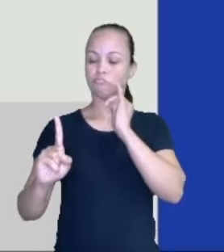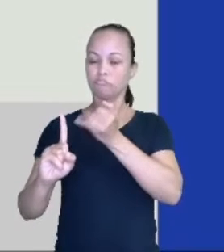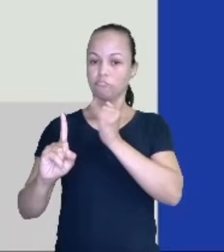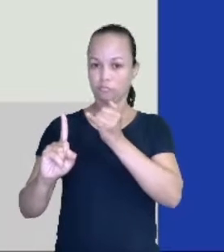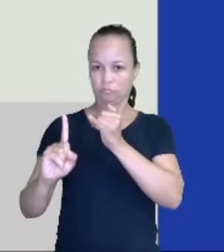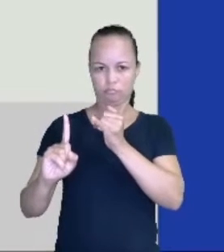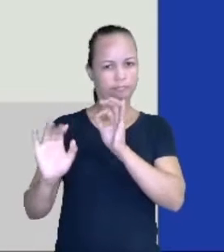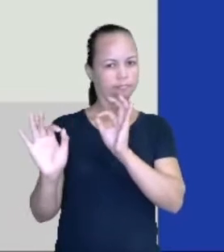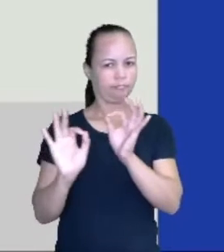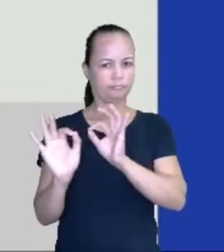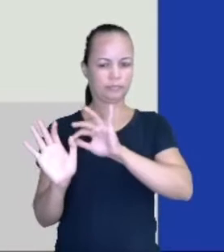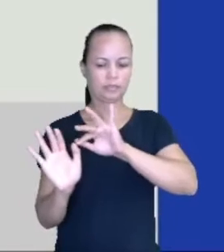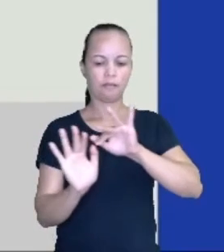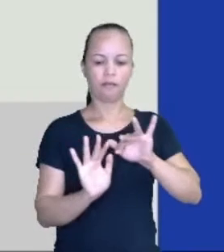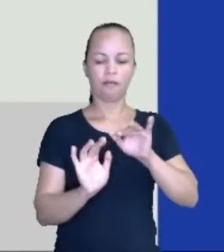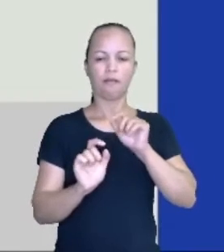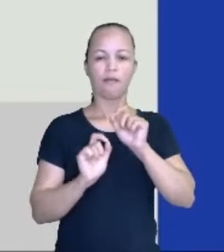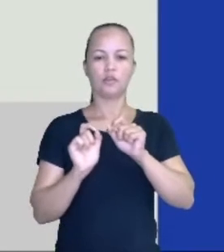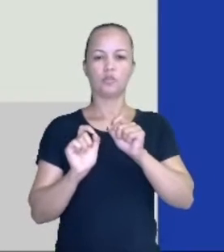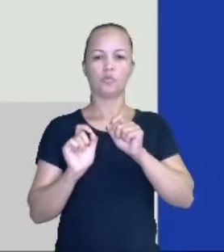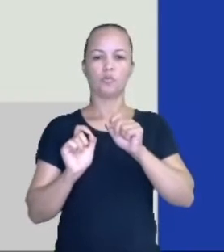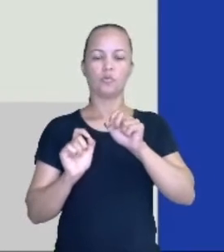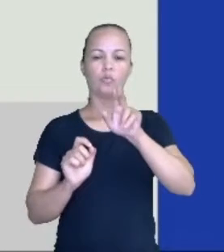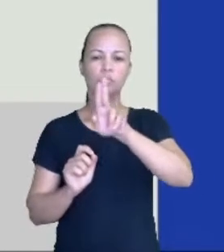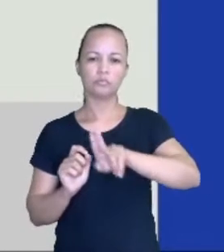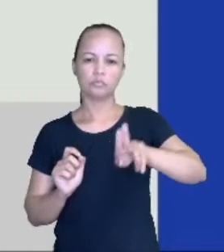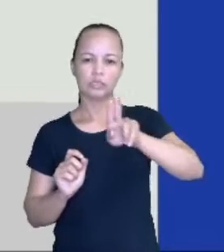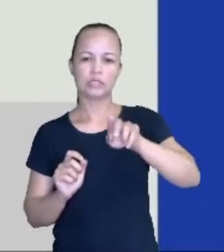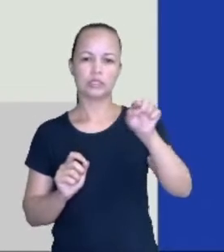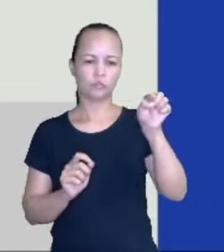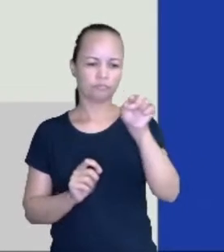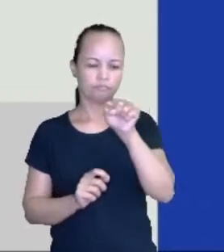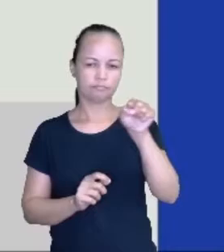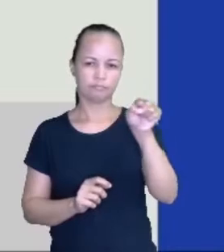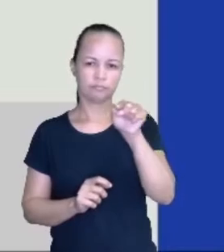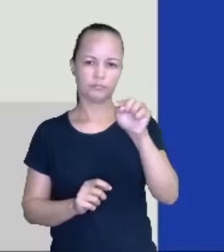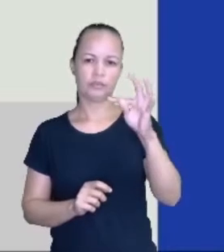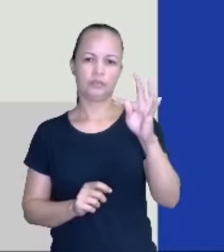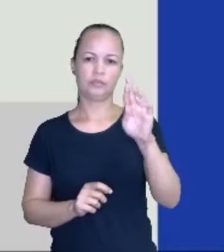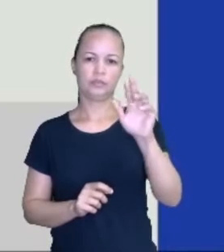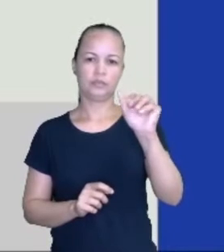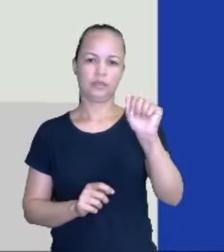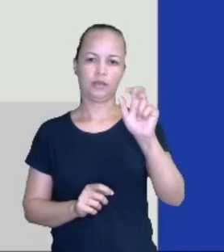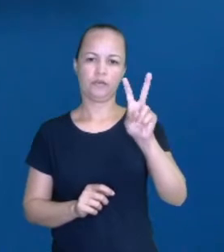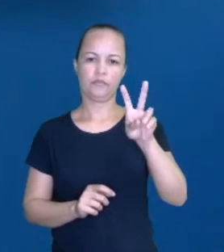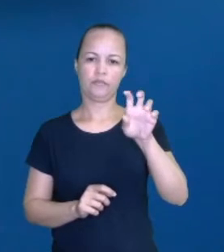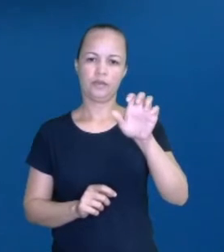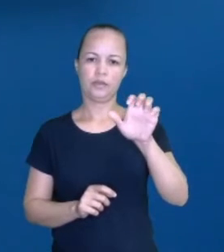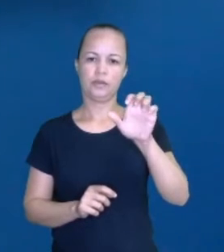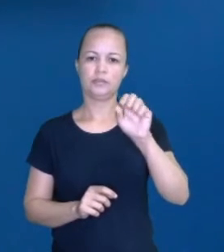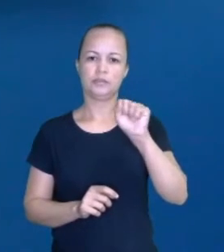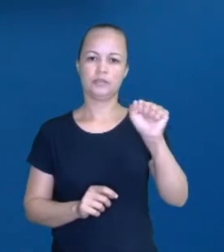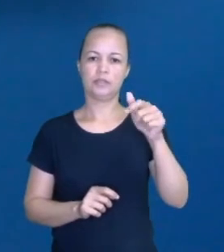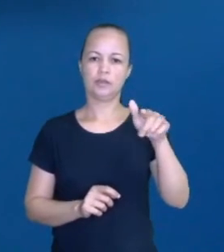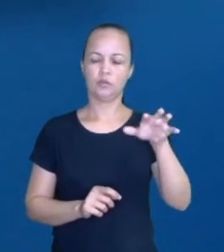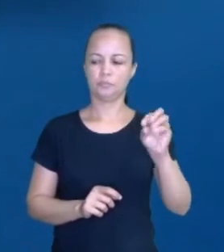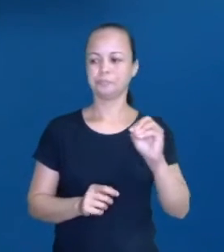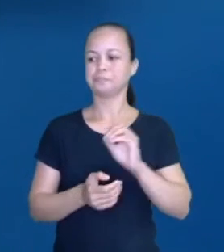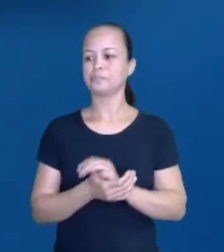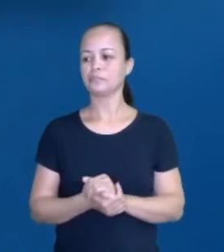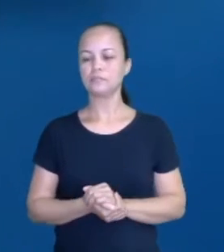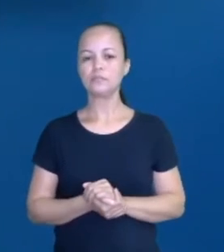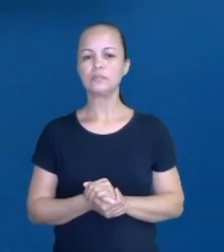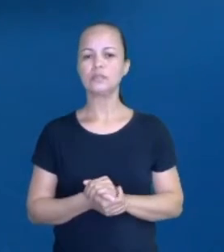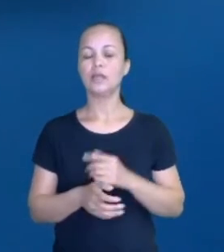está falando, usa-se o travessão. Então, o discurso direto está ali exatamente